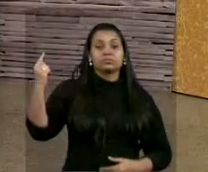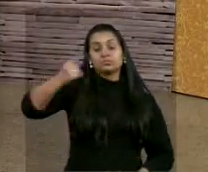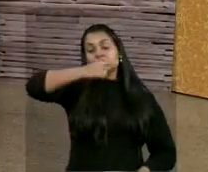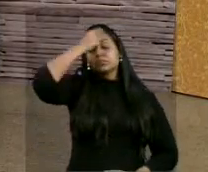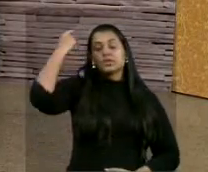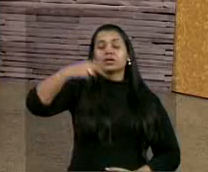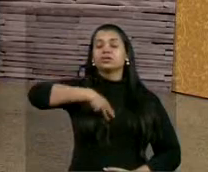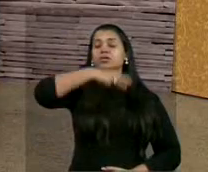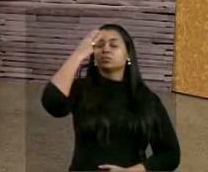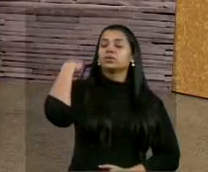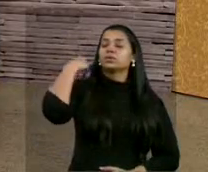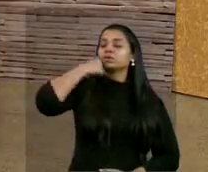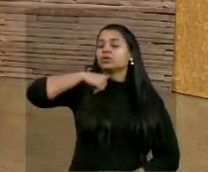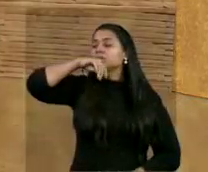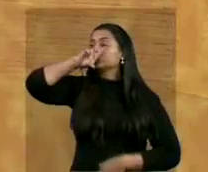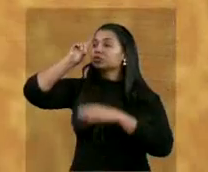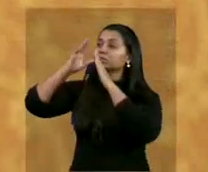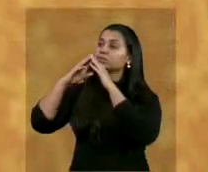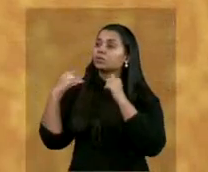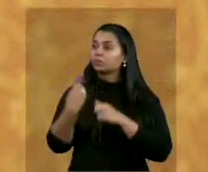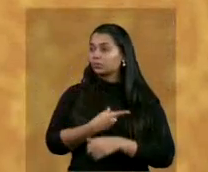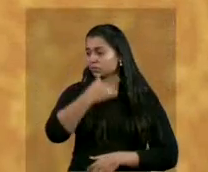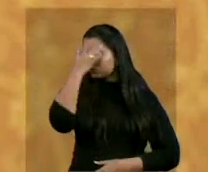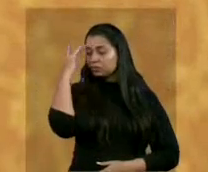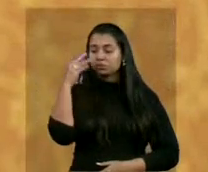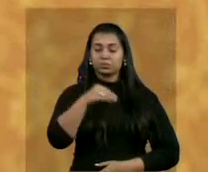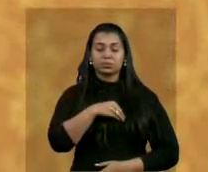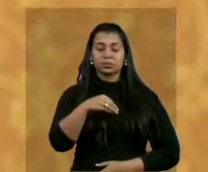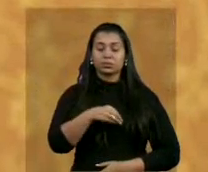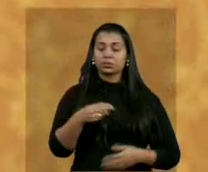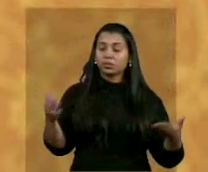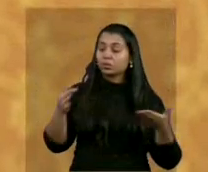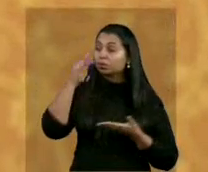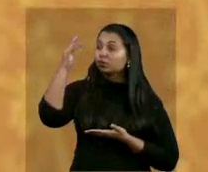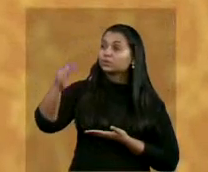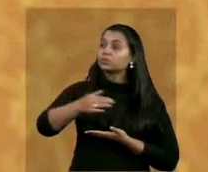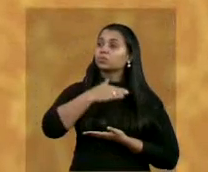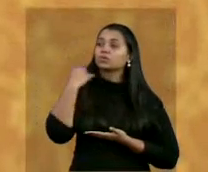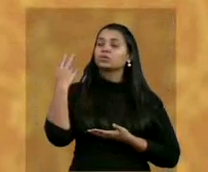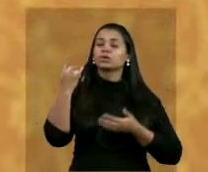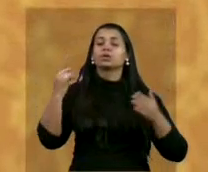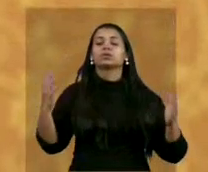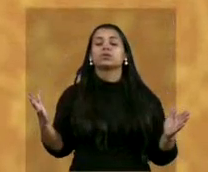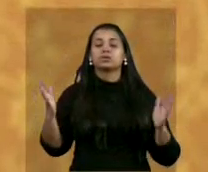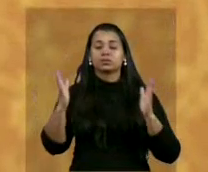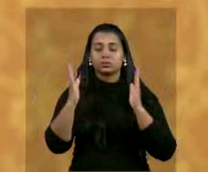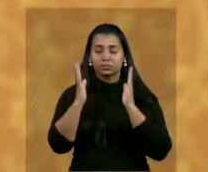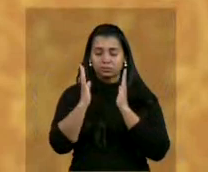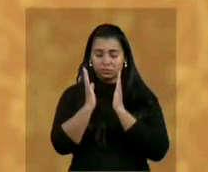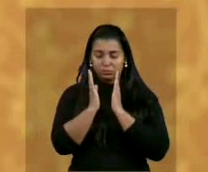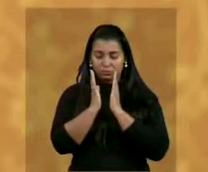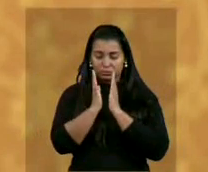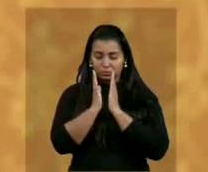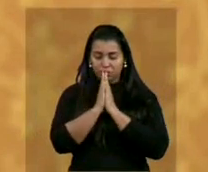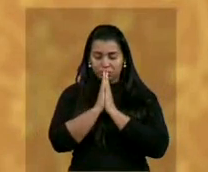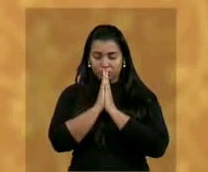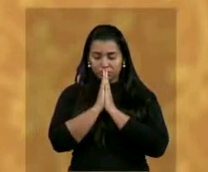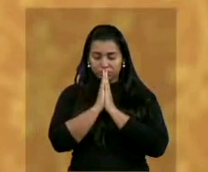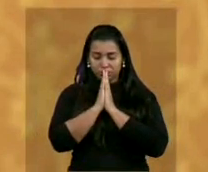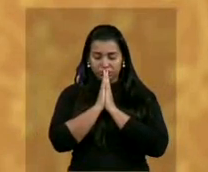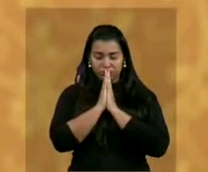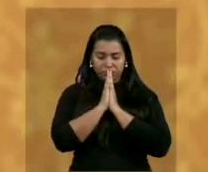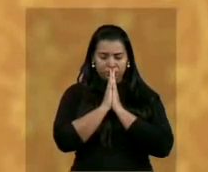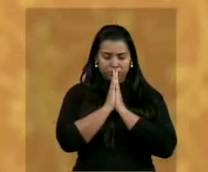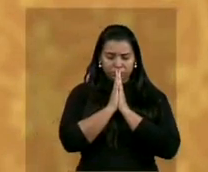do vosso ventre, Jesus. Santa Maria, Mãe de Deus, rogai por nós, pecadores, agora e na hora